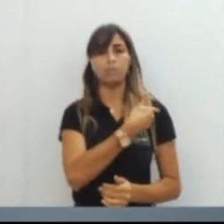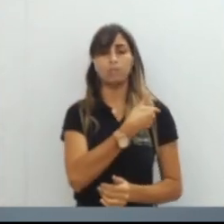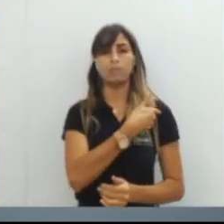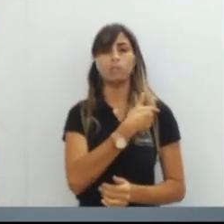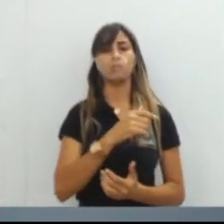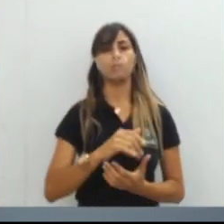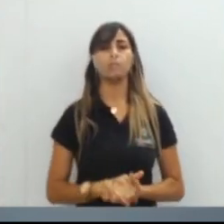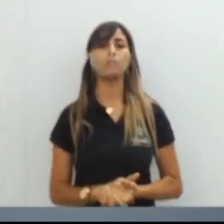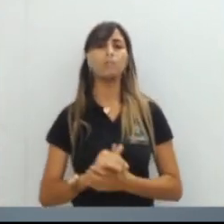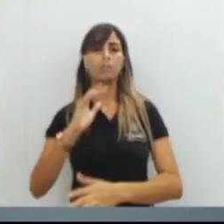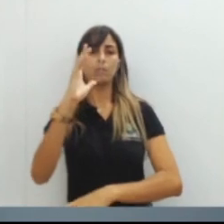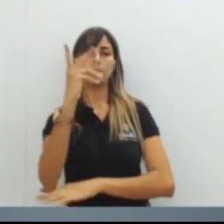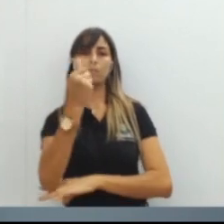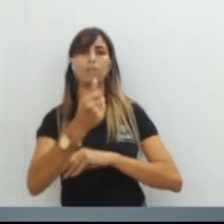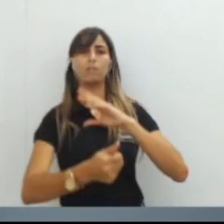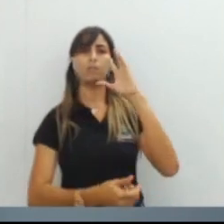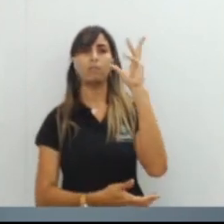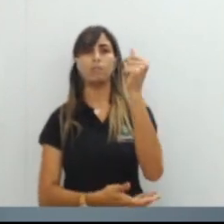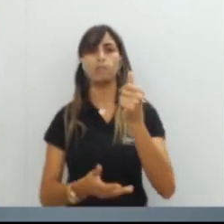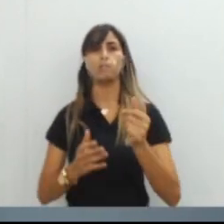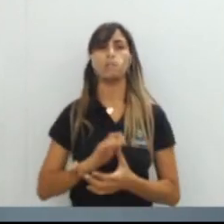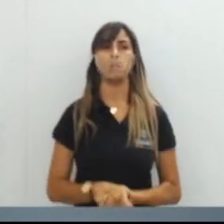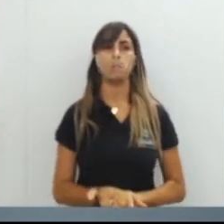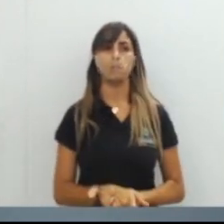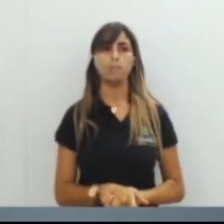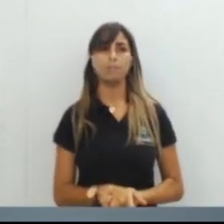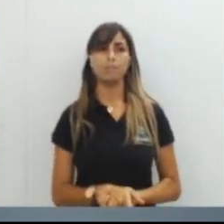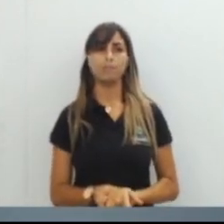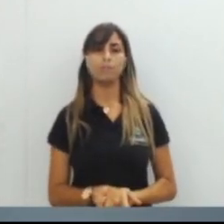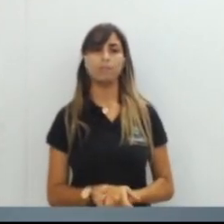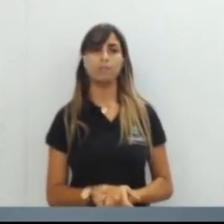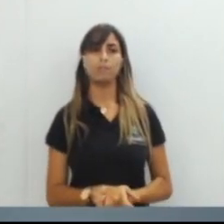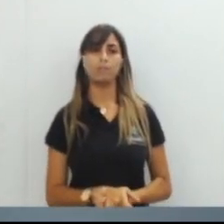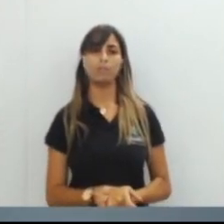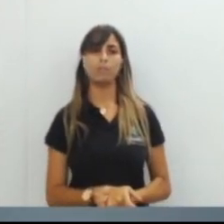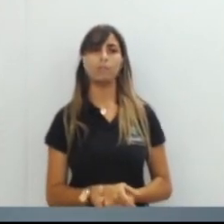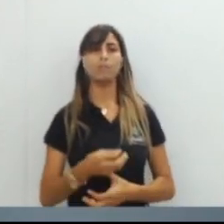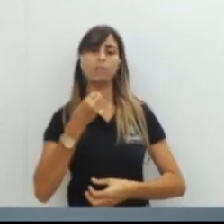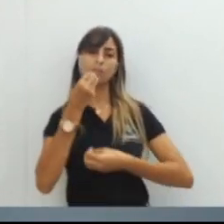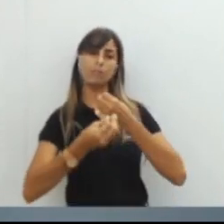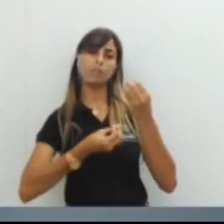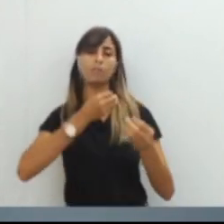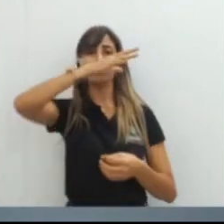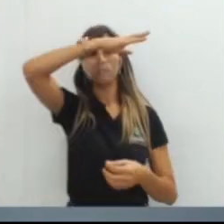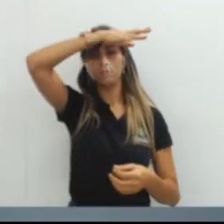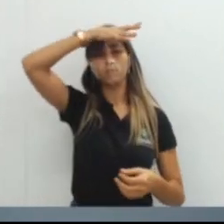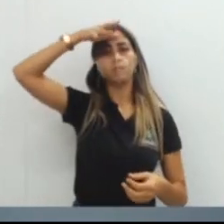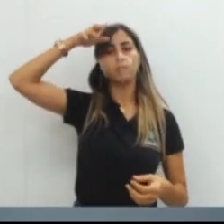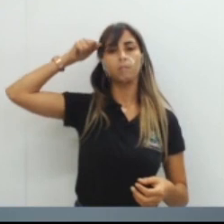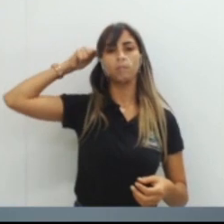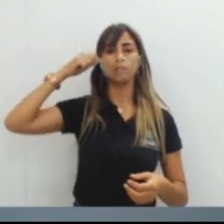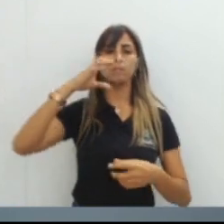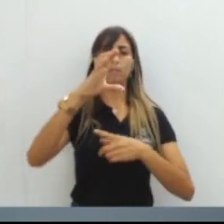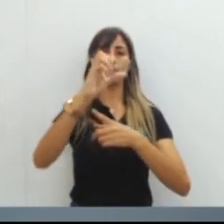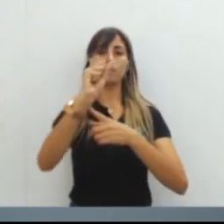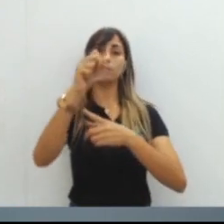biomas, partes importantes dos nossos ecossistemas, como Amazônia, Cerrado,